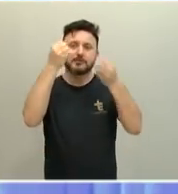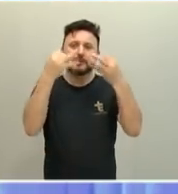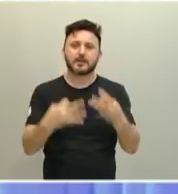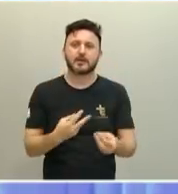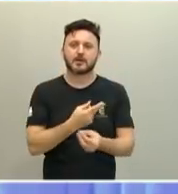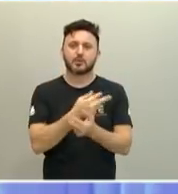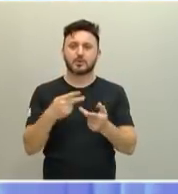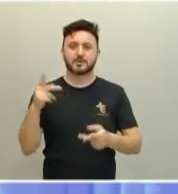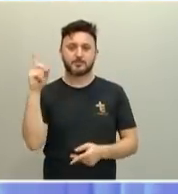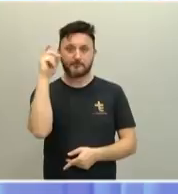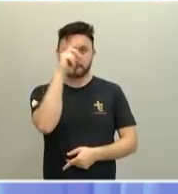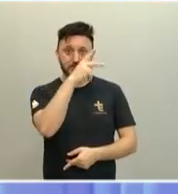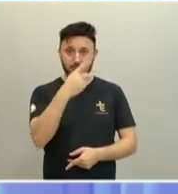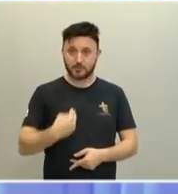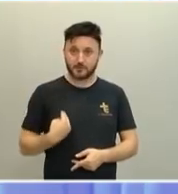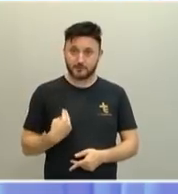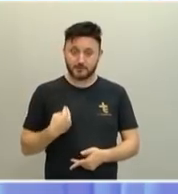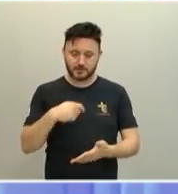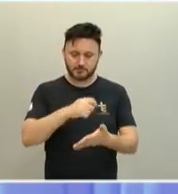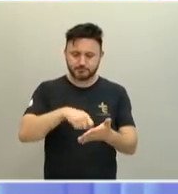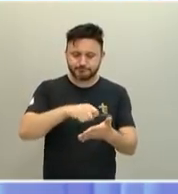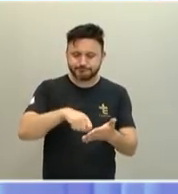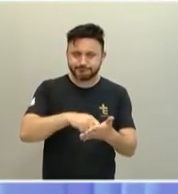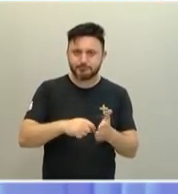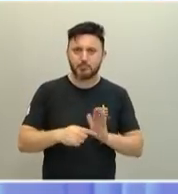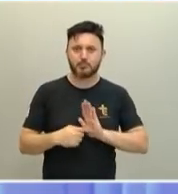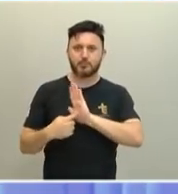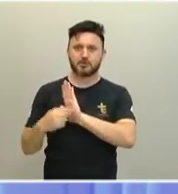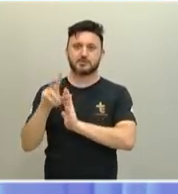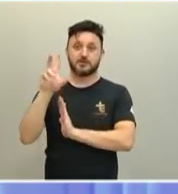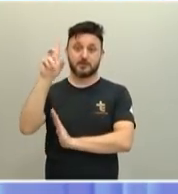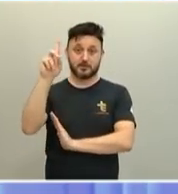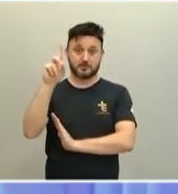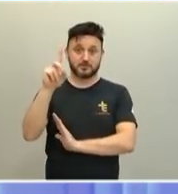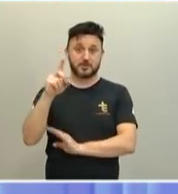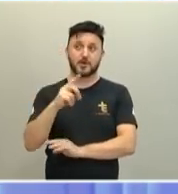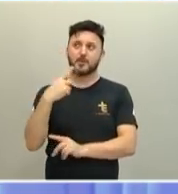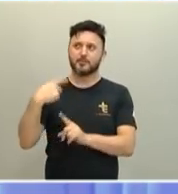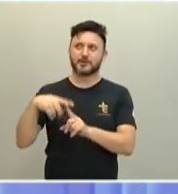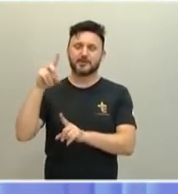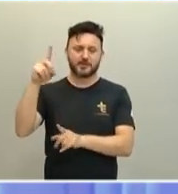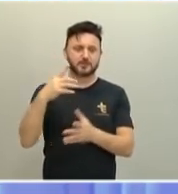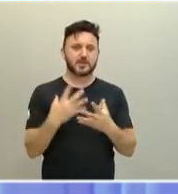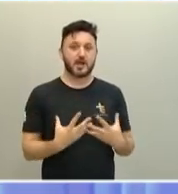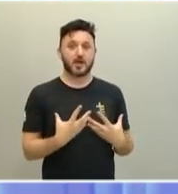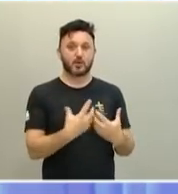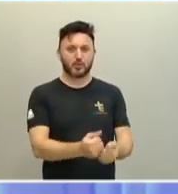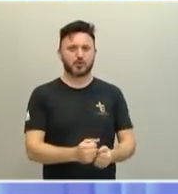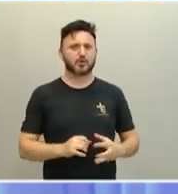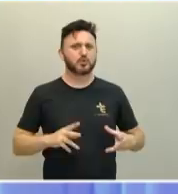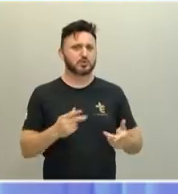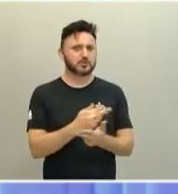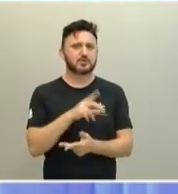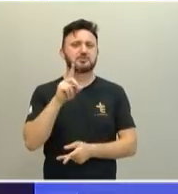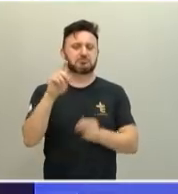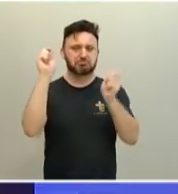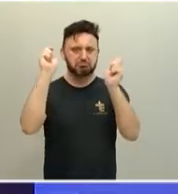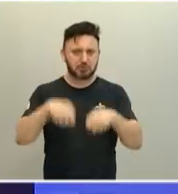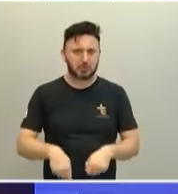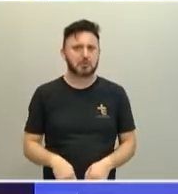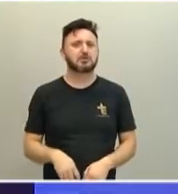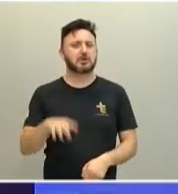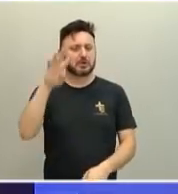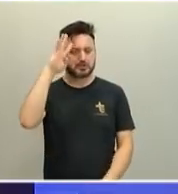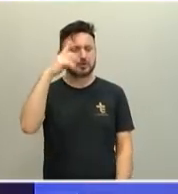impossibilidade. Liga e coloca, apresenta o impossível. Para Deus não há nada que possa ser